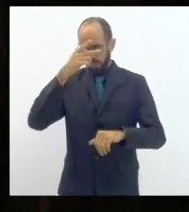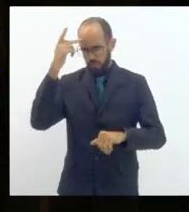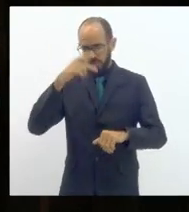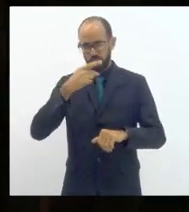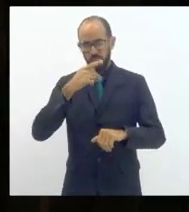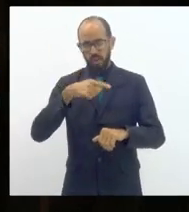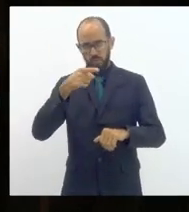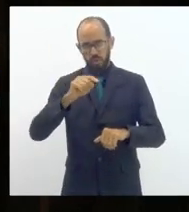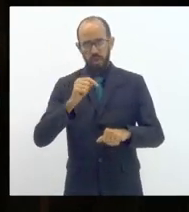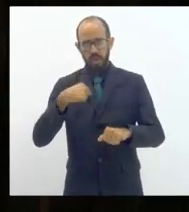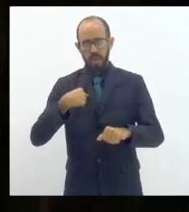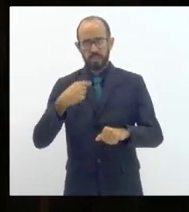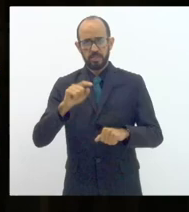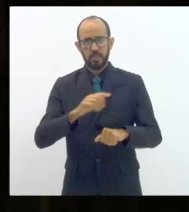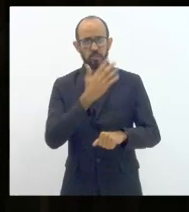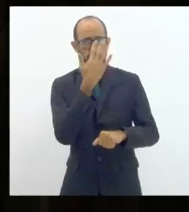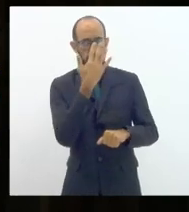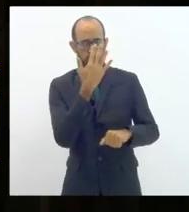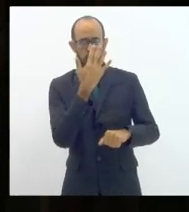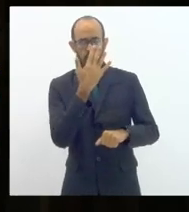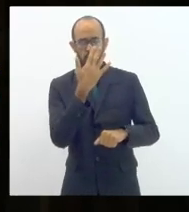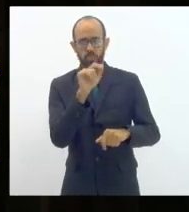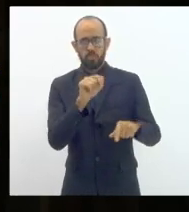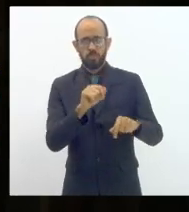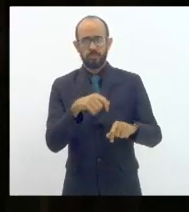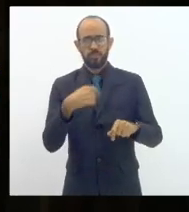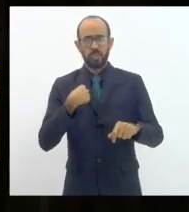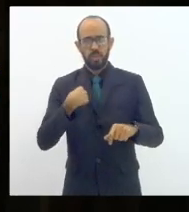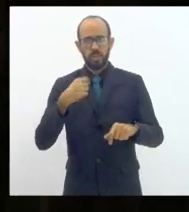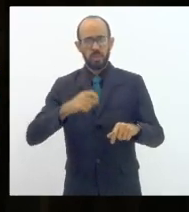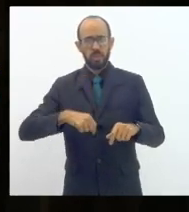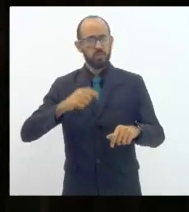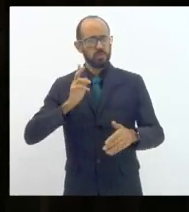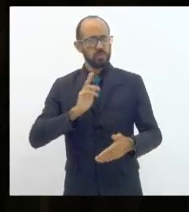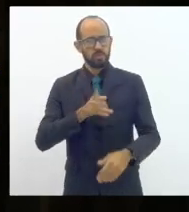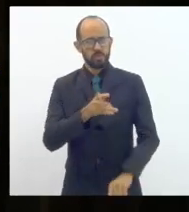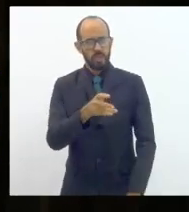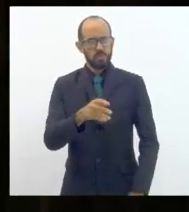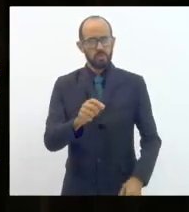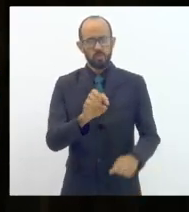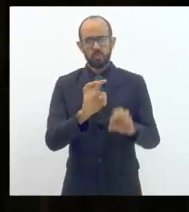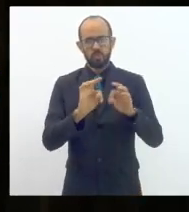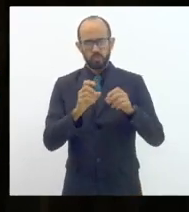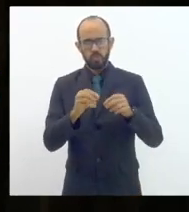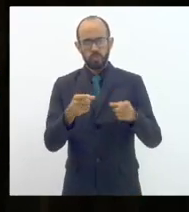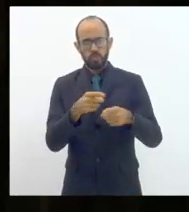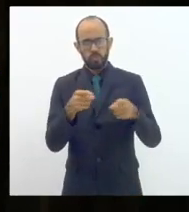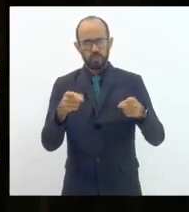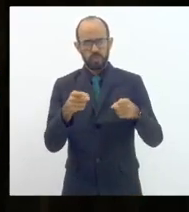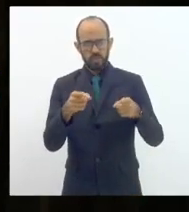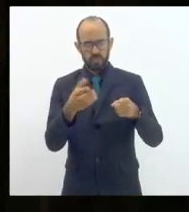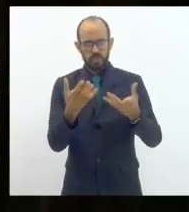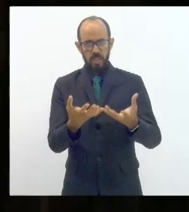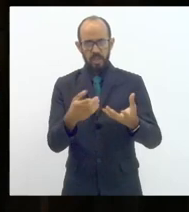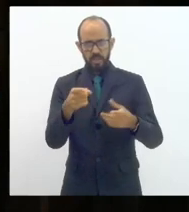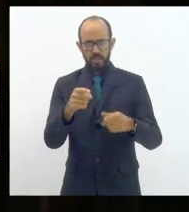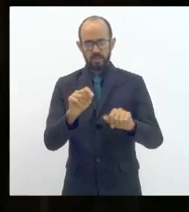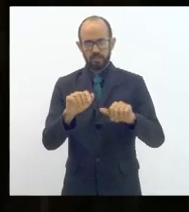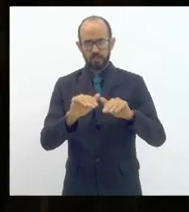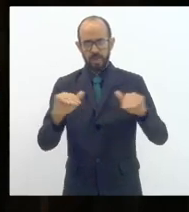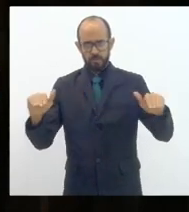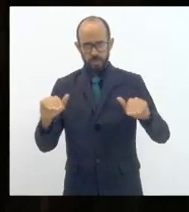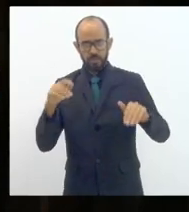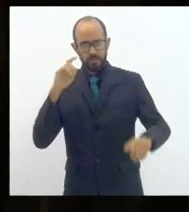de vocês. Eu vou estar sempre dando o máximo e levar tudo que vocês querem pra lá, entendeu?